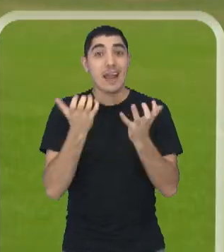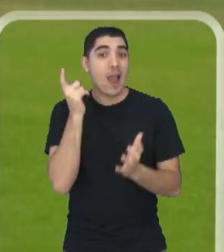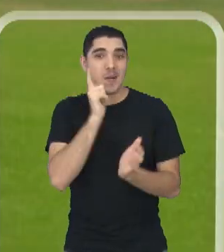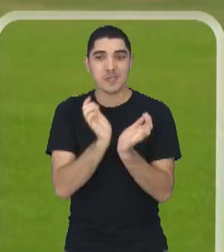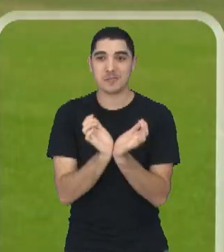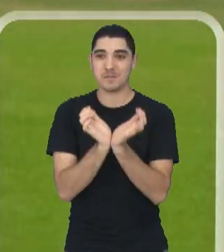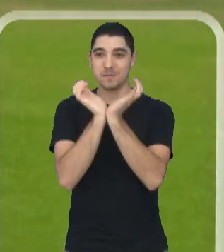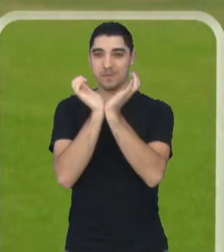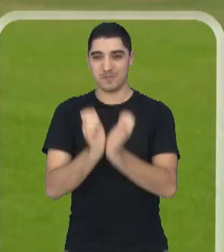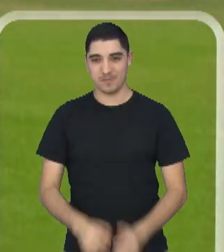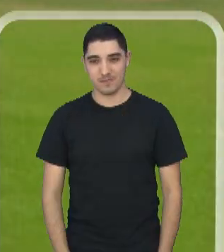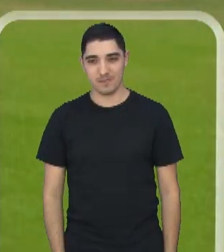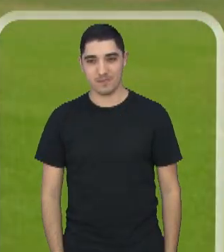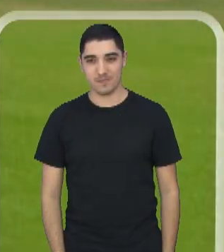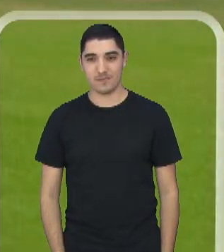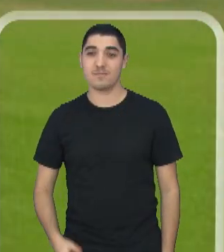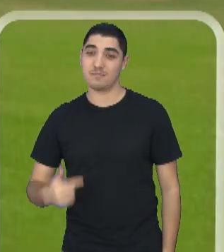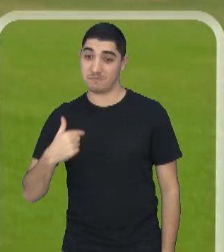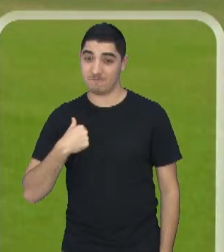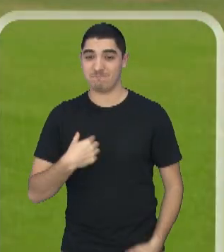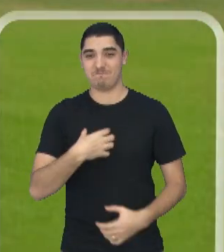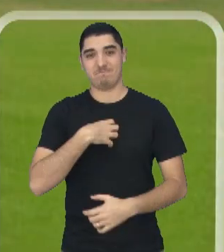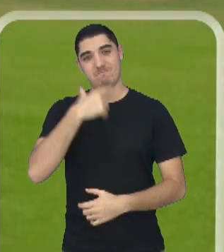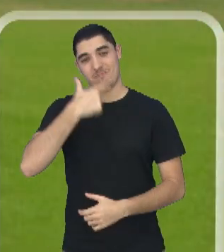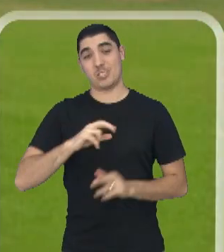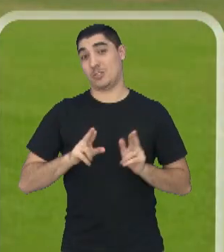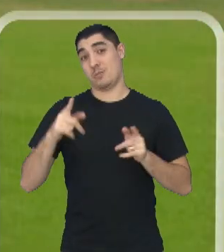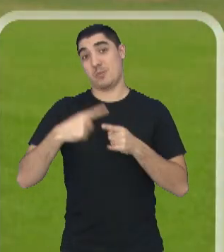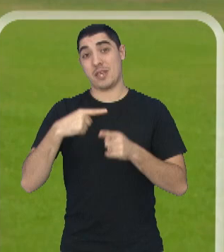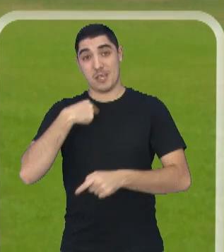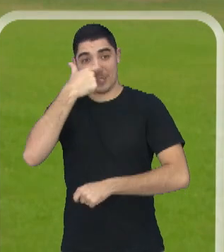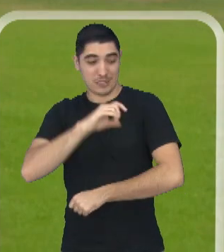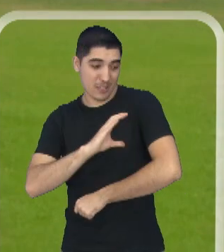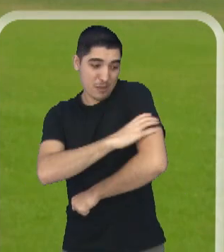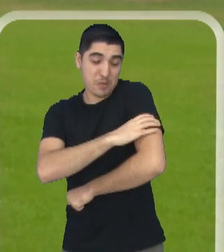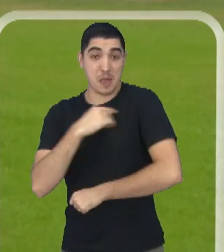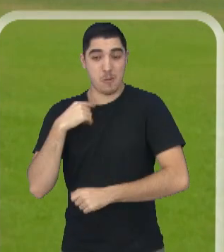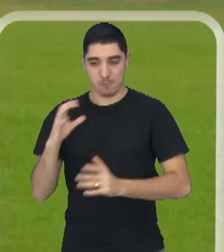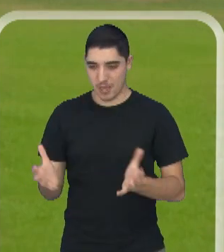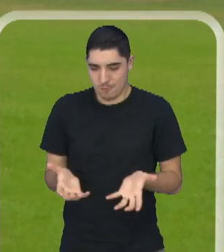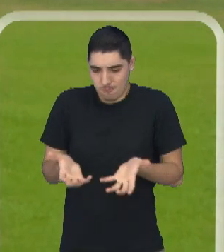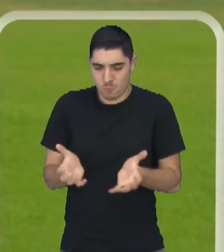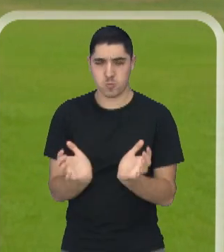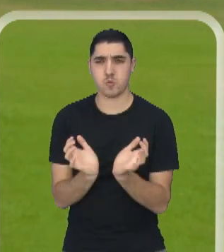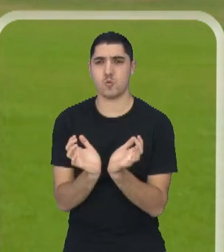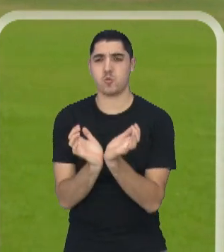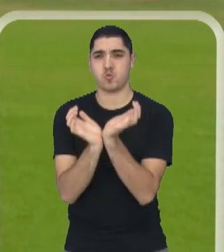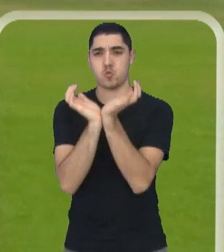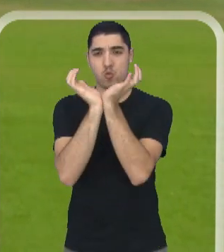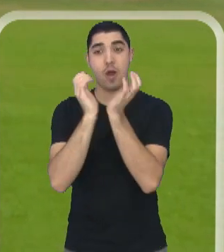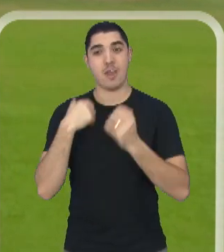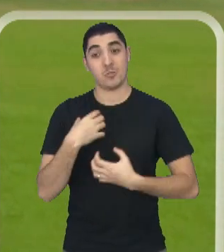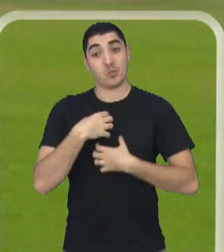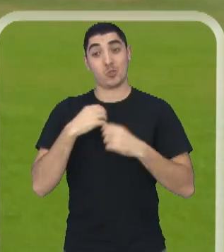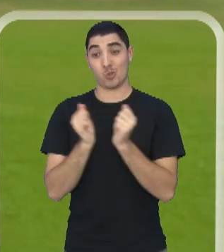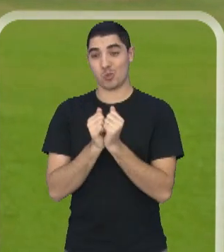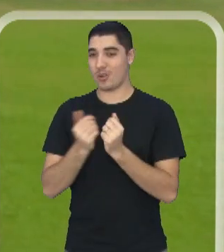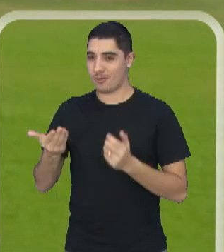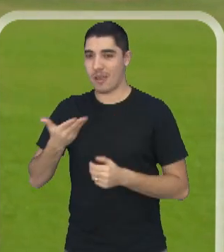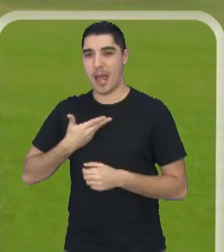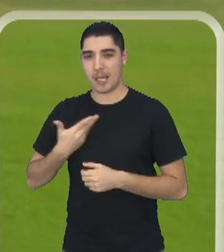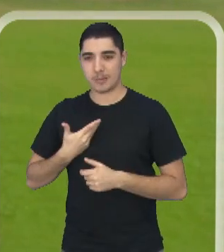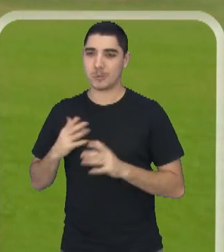É uma sensação diferente por ser capitão, poder erguer a taça e feliz por causa dos meus companheiros também. Porque acho que, como eu falo